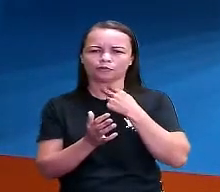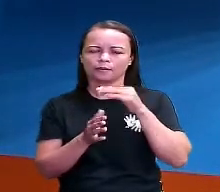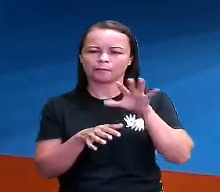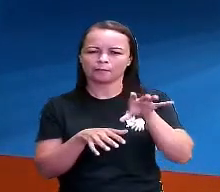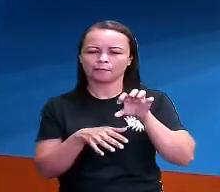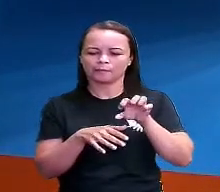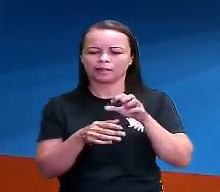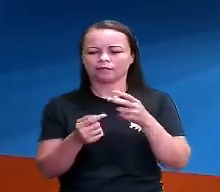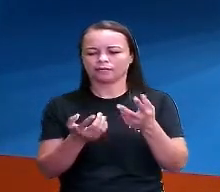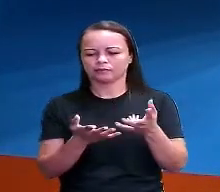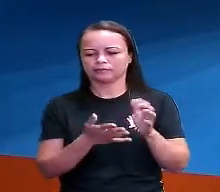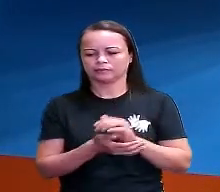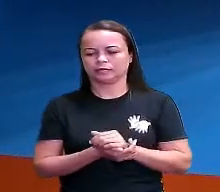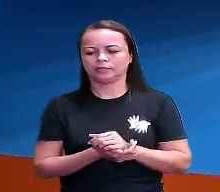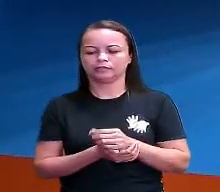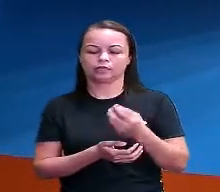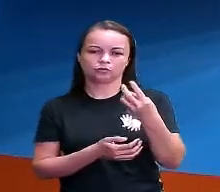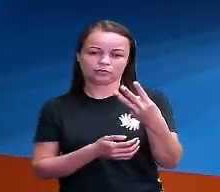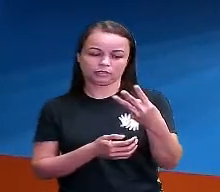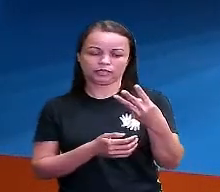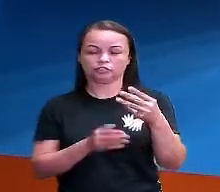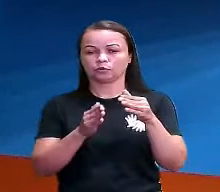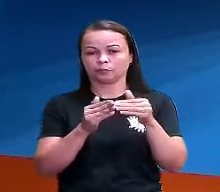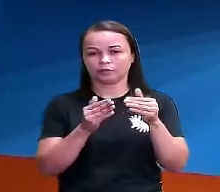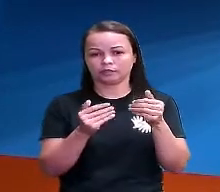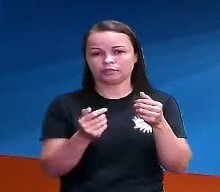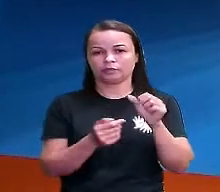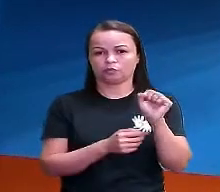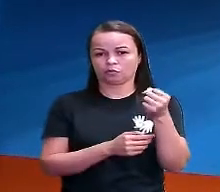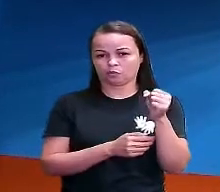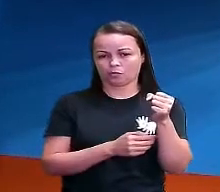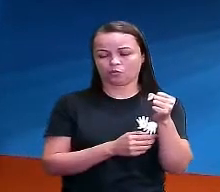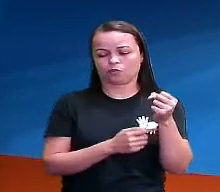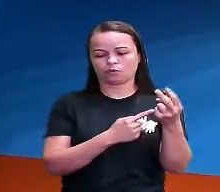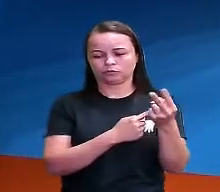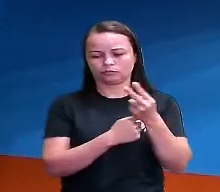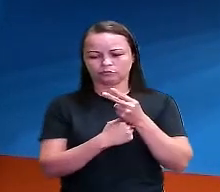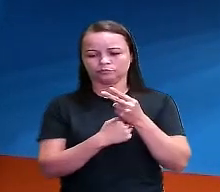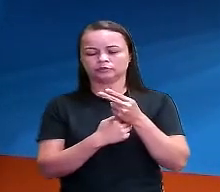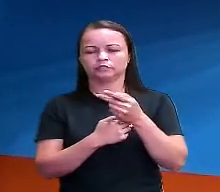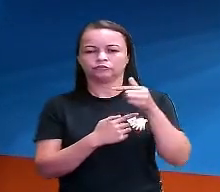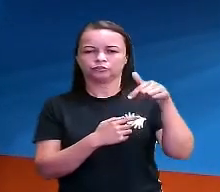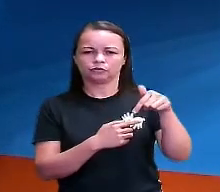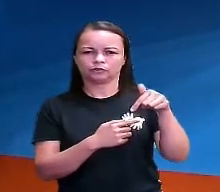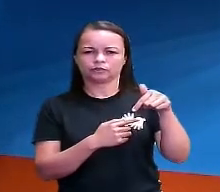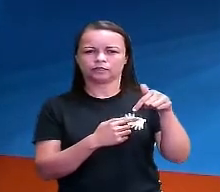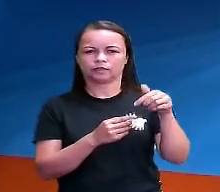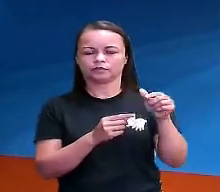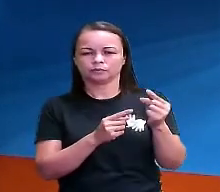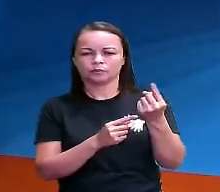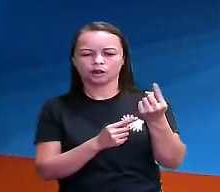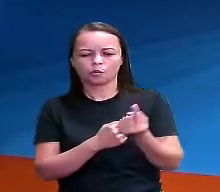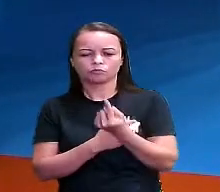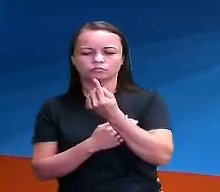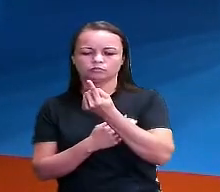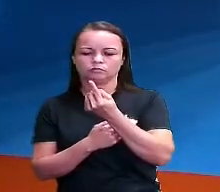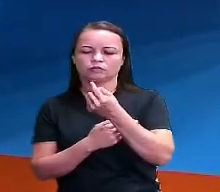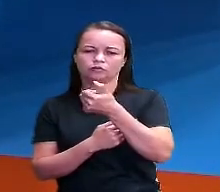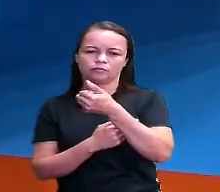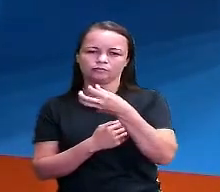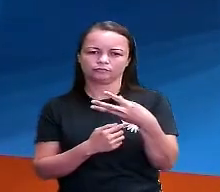era o 3, fui pedir emprestado para o 8. Tiro um do 8, que ficou 7, jogo um lá para formar o